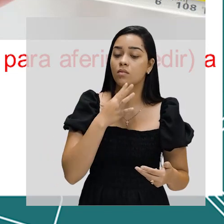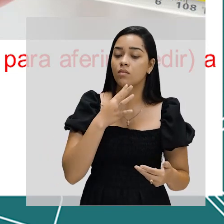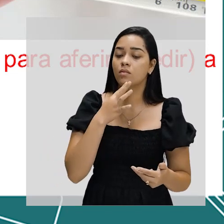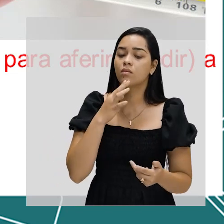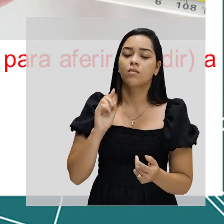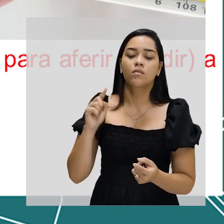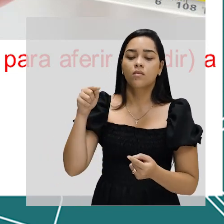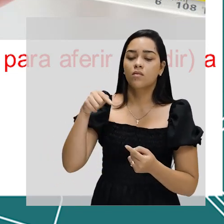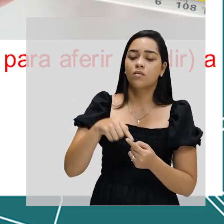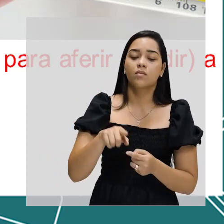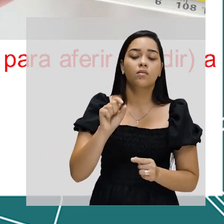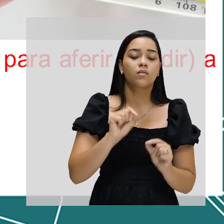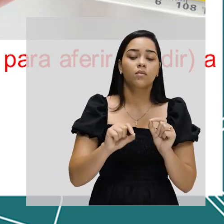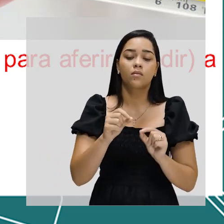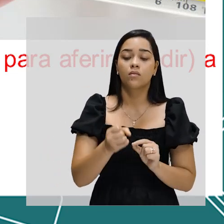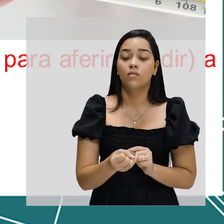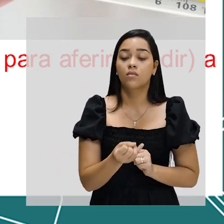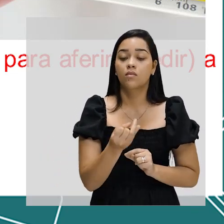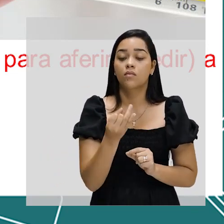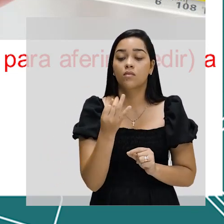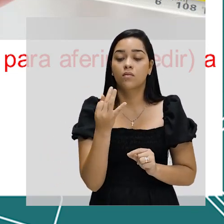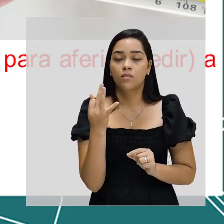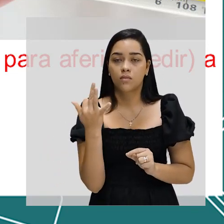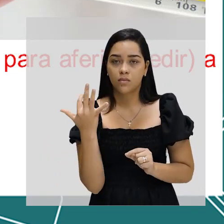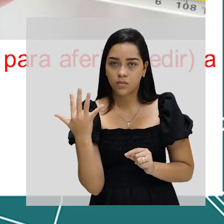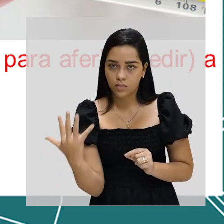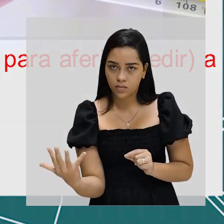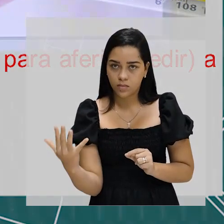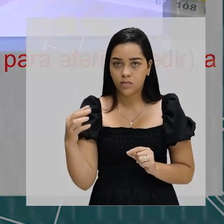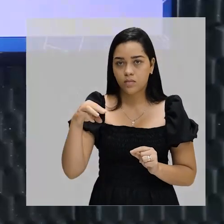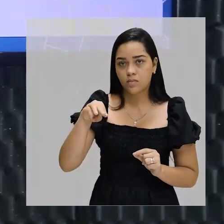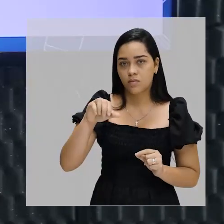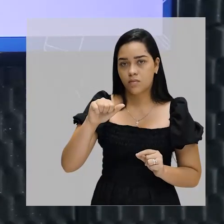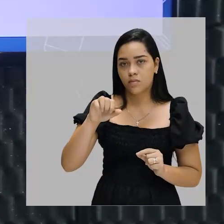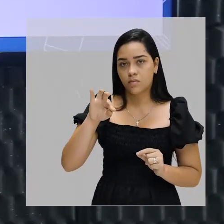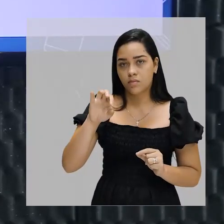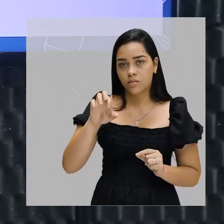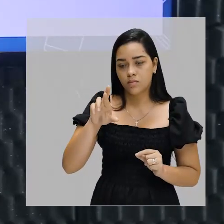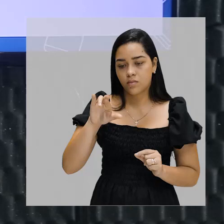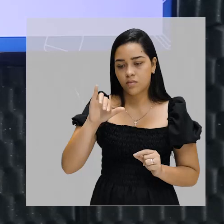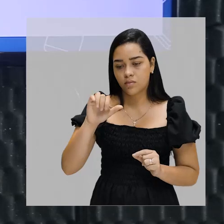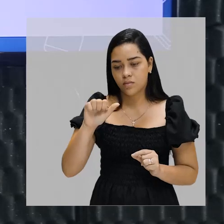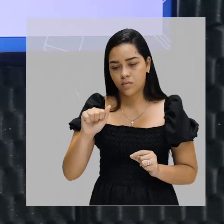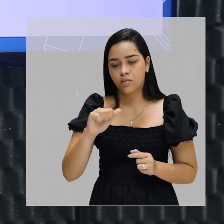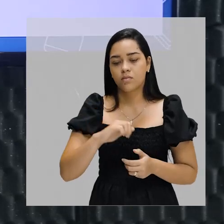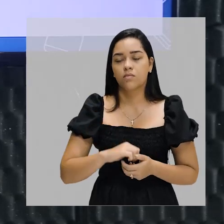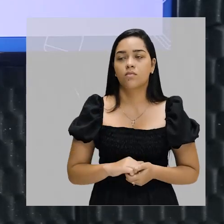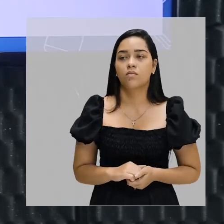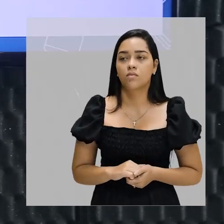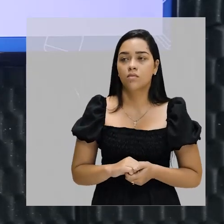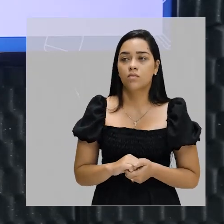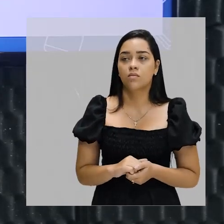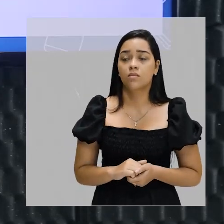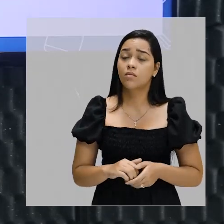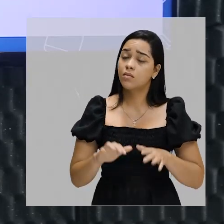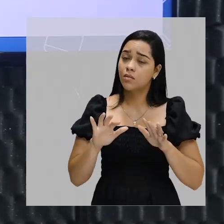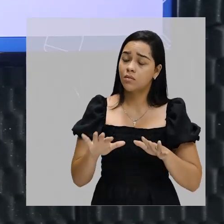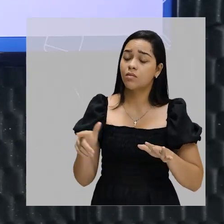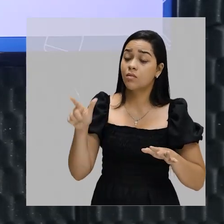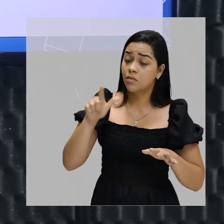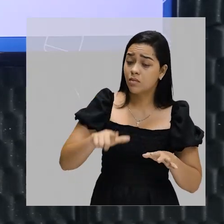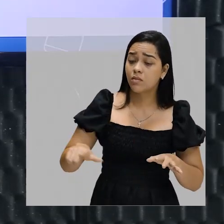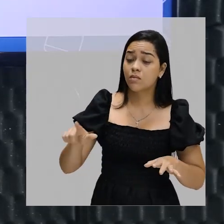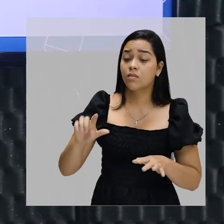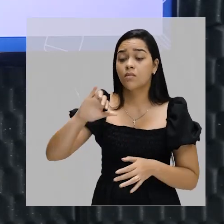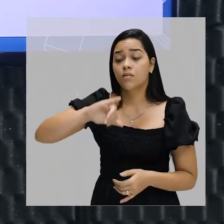do conhecimento, com o intuito, com o objetivo de quantificar uma matéria. Mais uma vez,